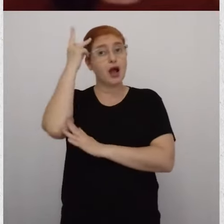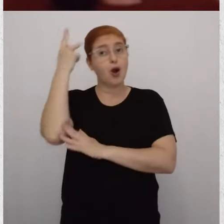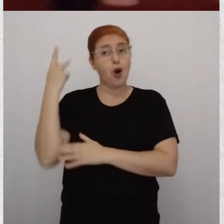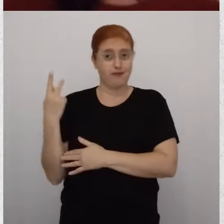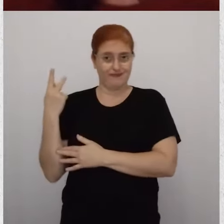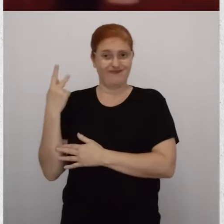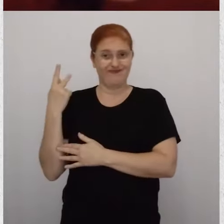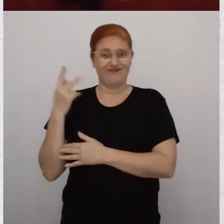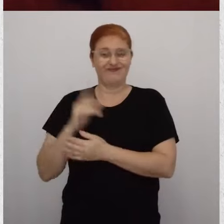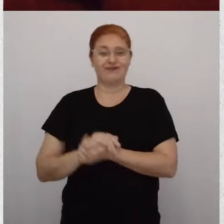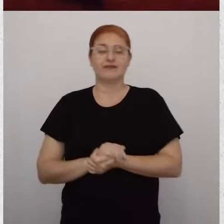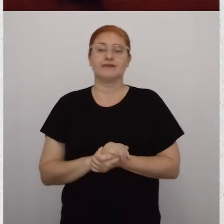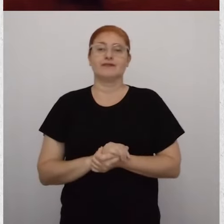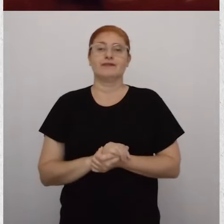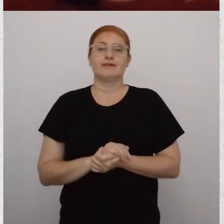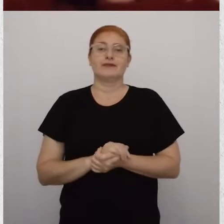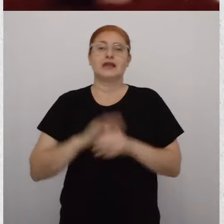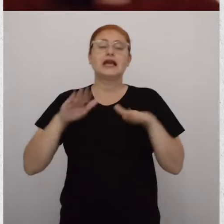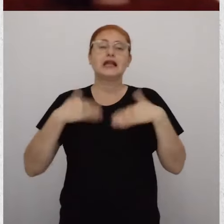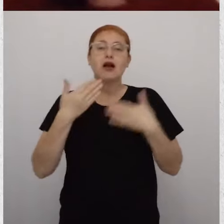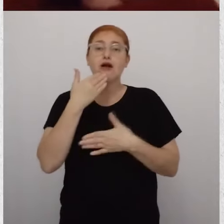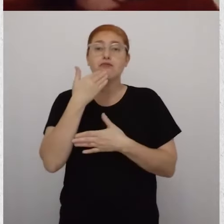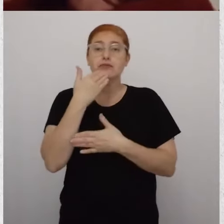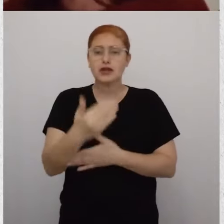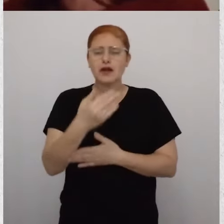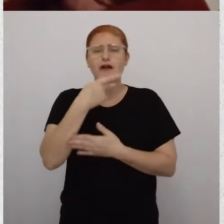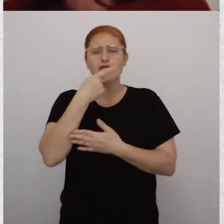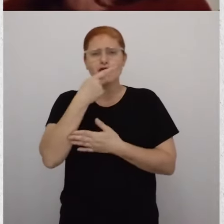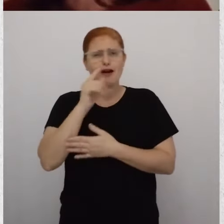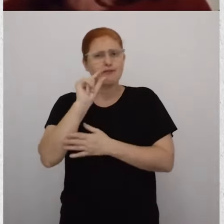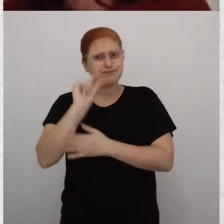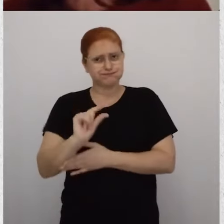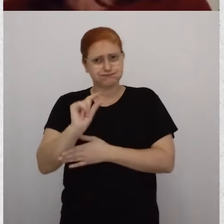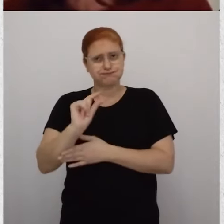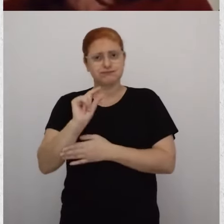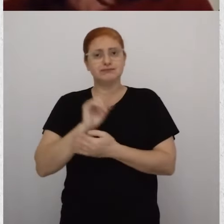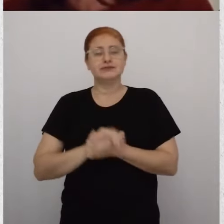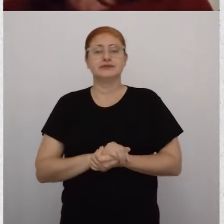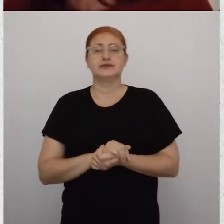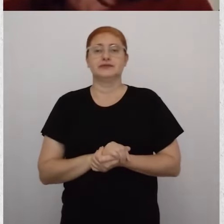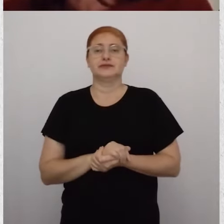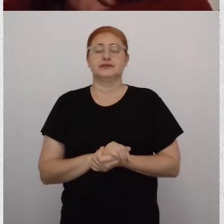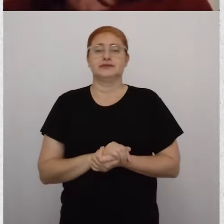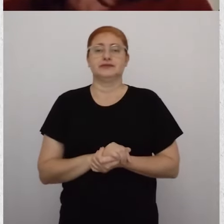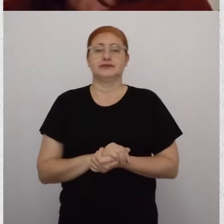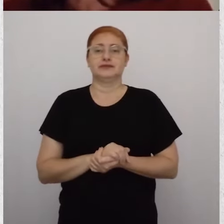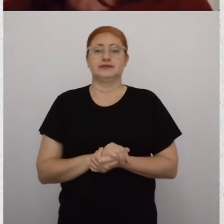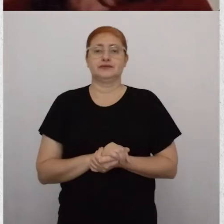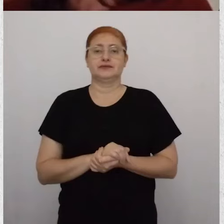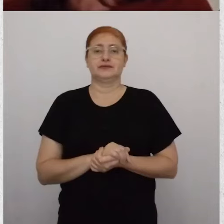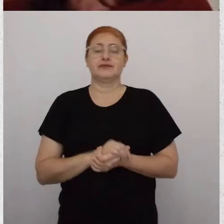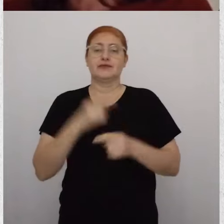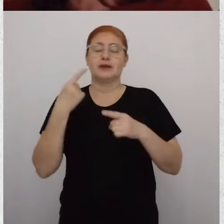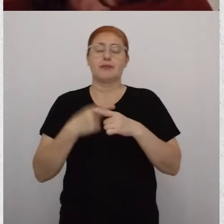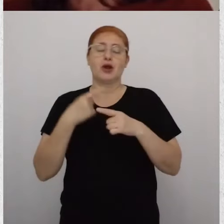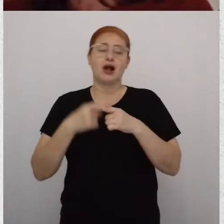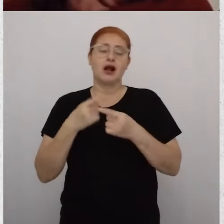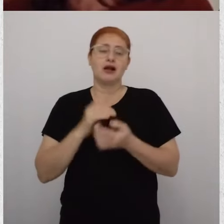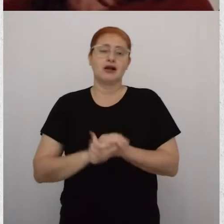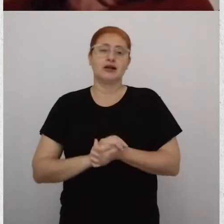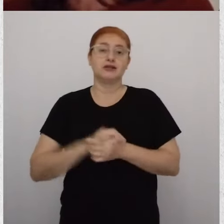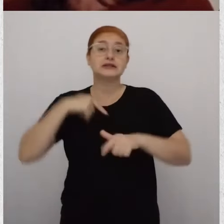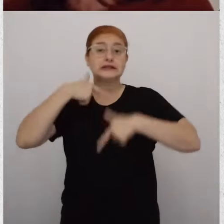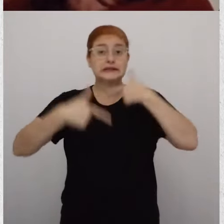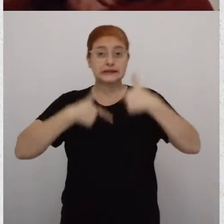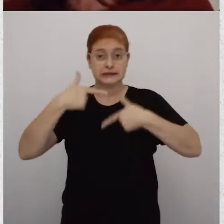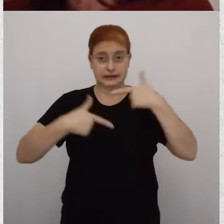histórico. E aí eu vou te pedir que fale um pouco, pegando essa. Porque o